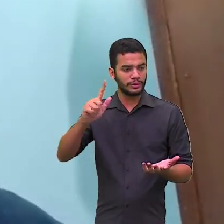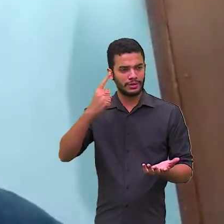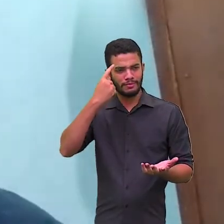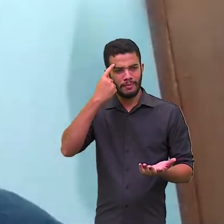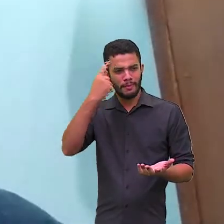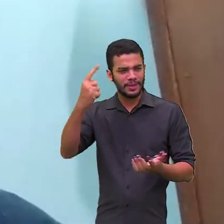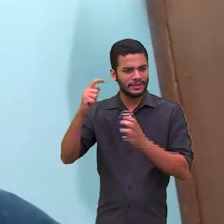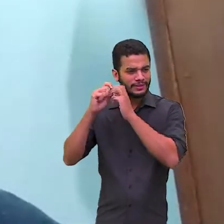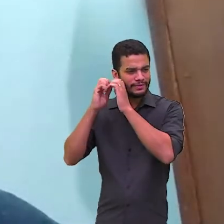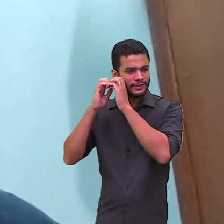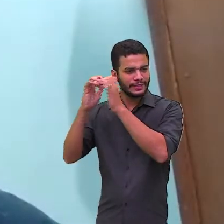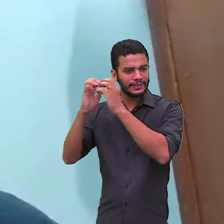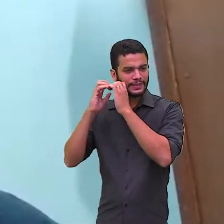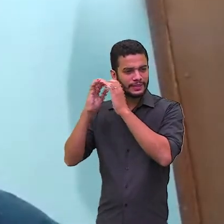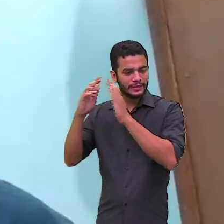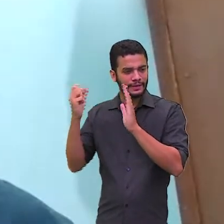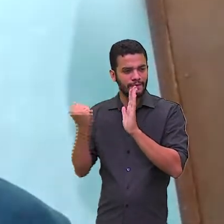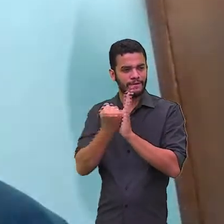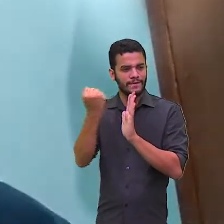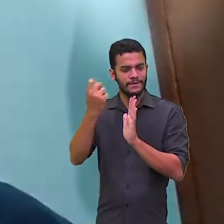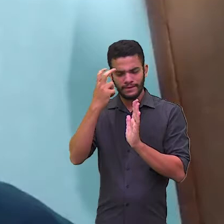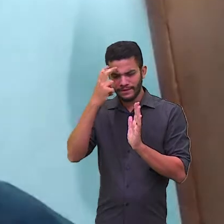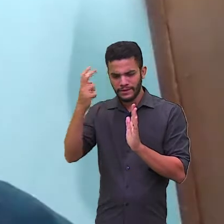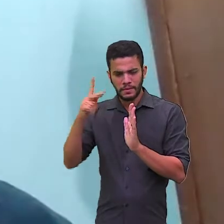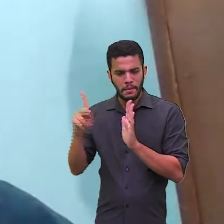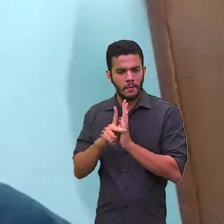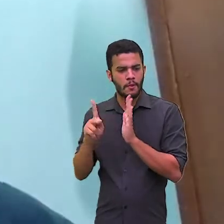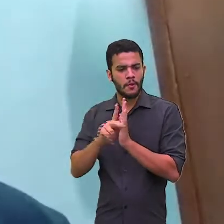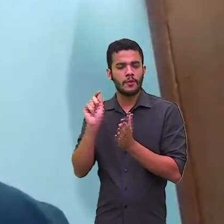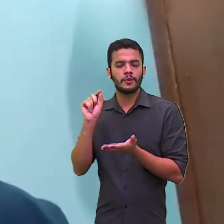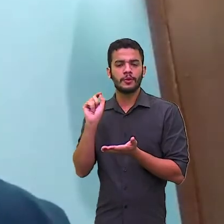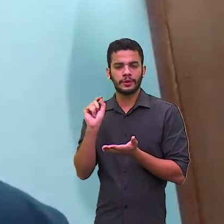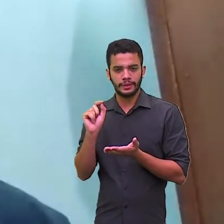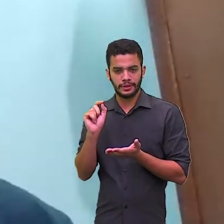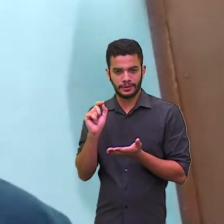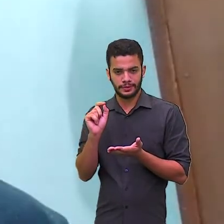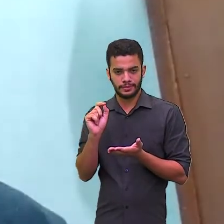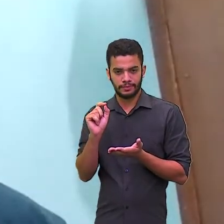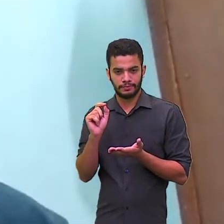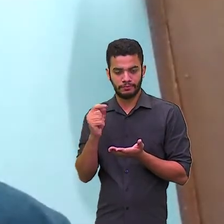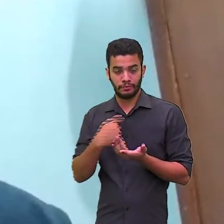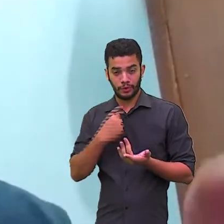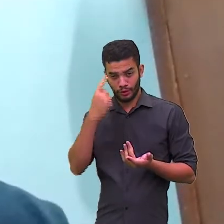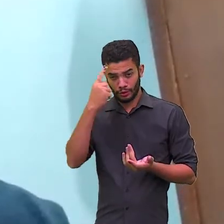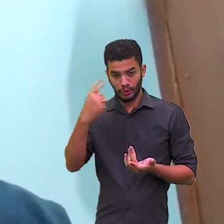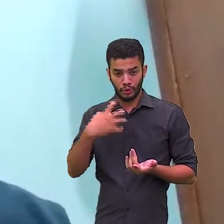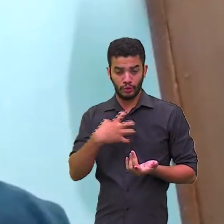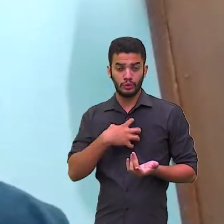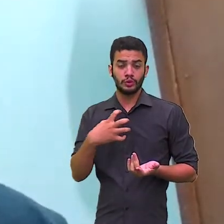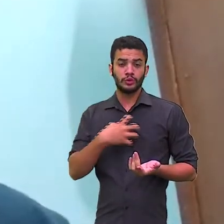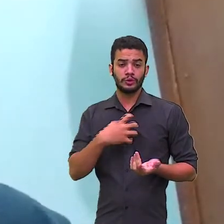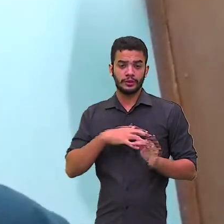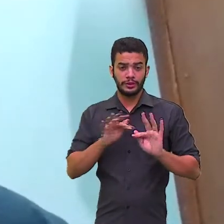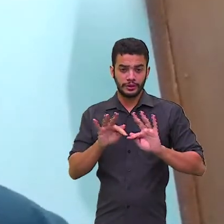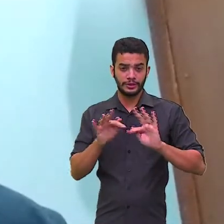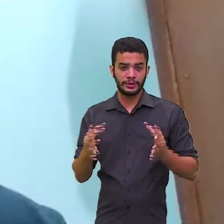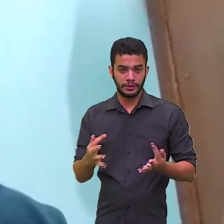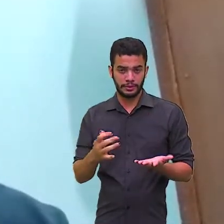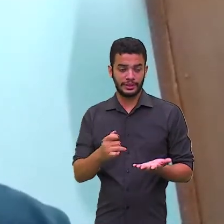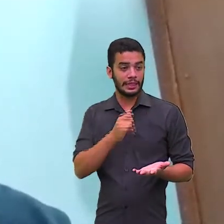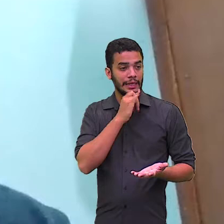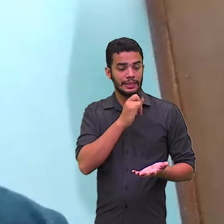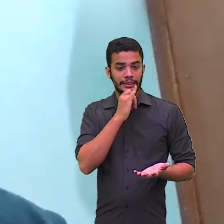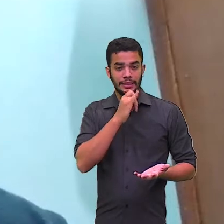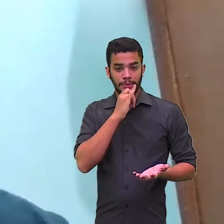que é, afinal de contas, patrimônio cultural. Eu vou partir de uma situação bem simples. As próprias palavras, ou